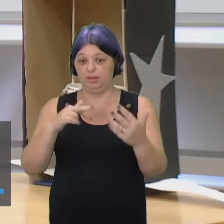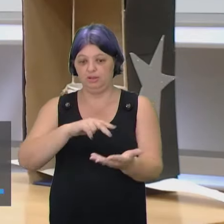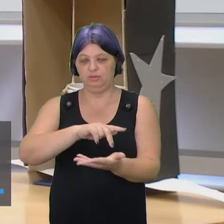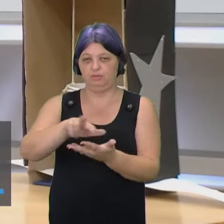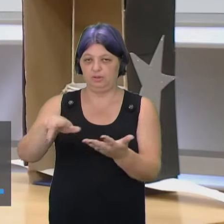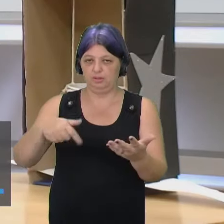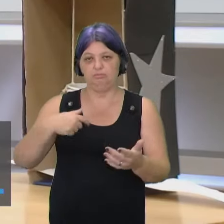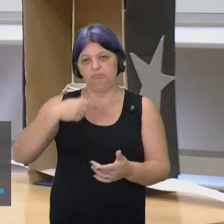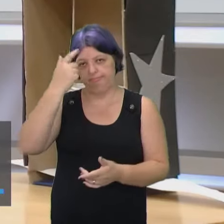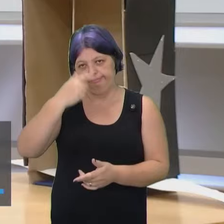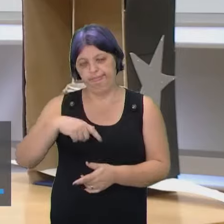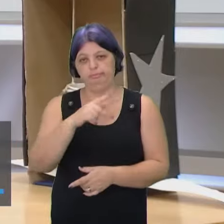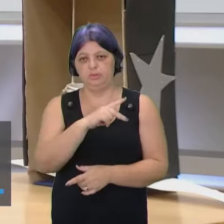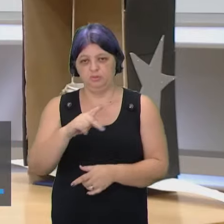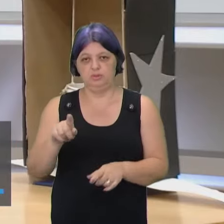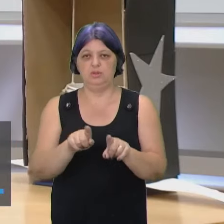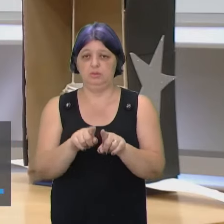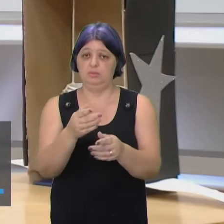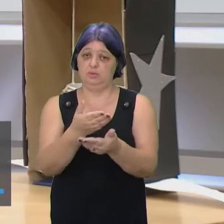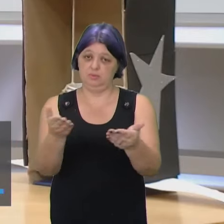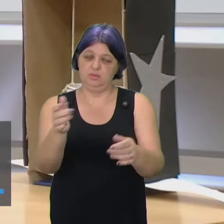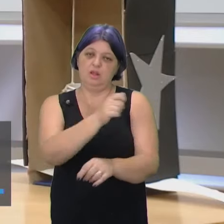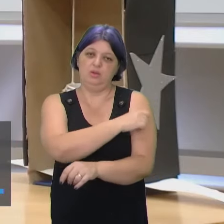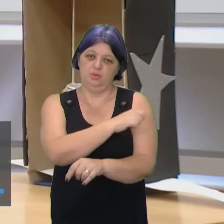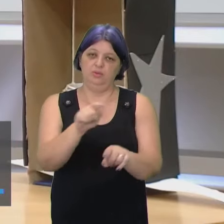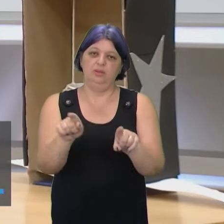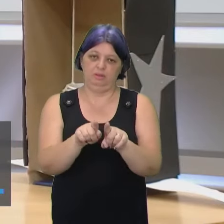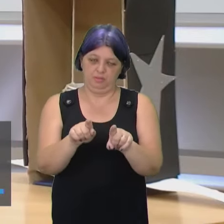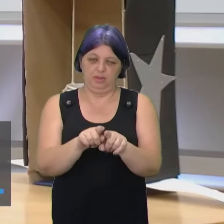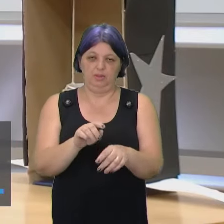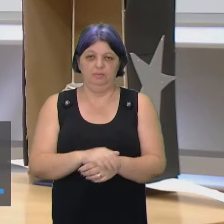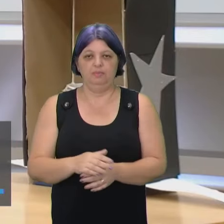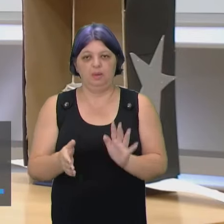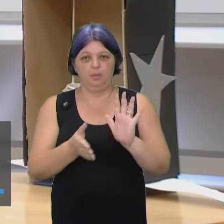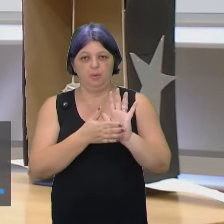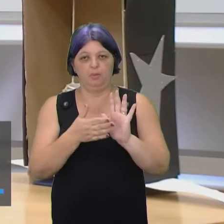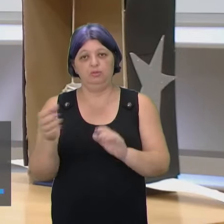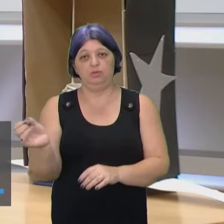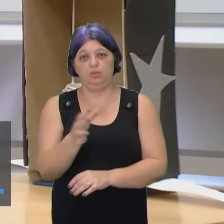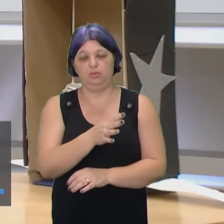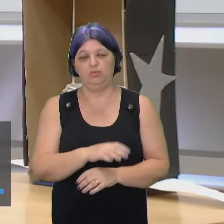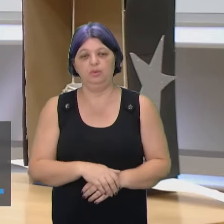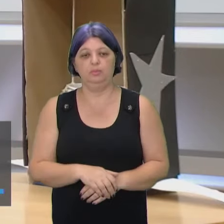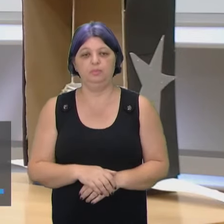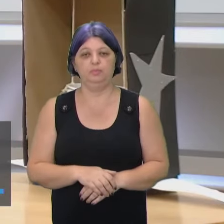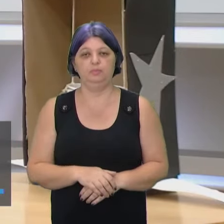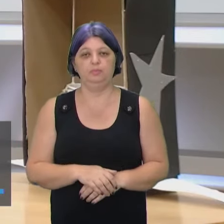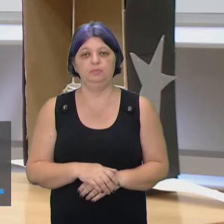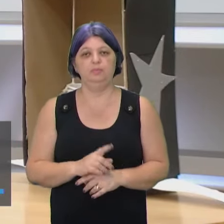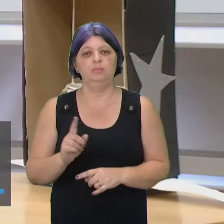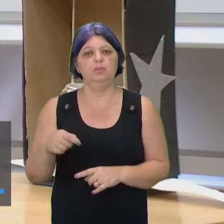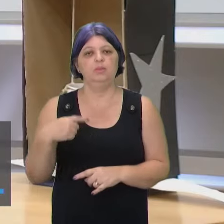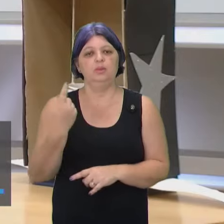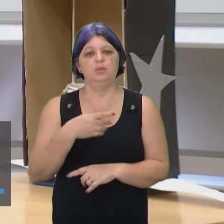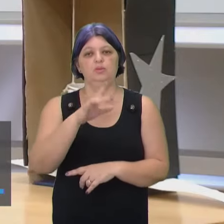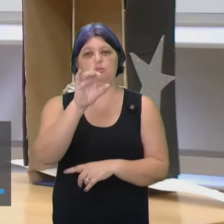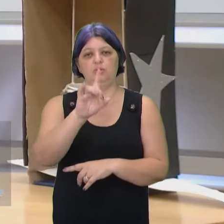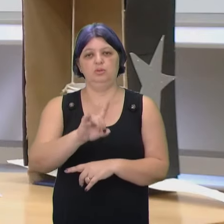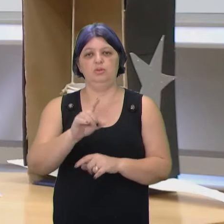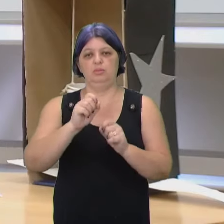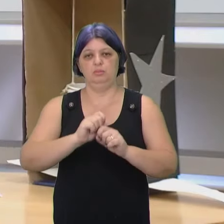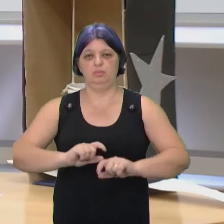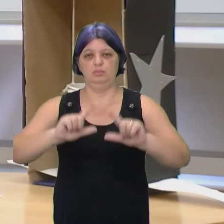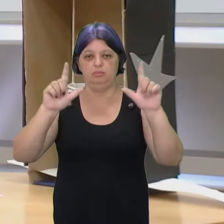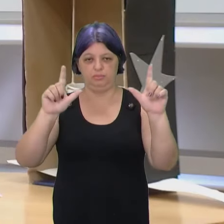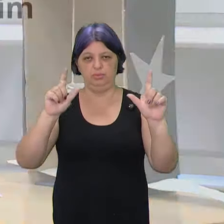mim, professora, aqui, né, quanto para vocês aí que estão recebendo essa nova proposta. Então, só o nosso diretor vai colocar para vocês a telinha